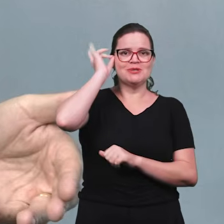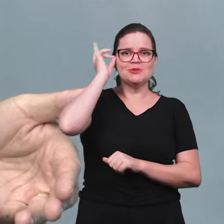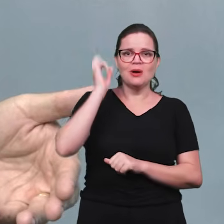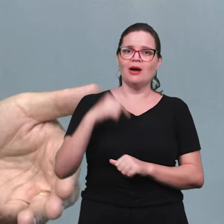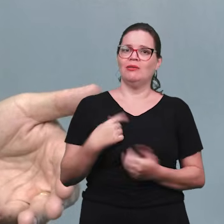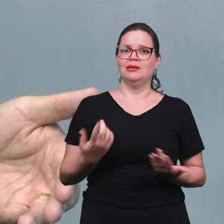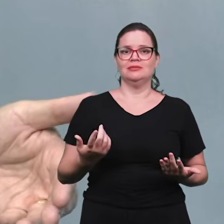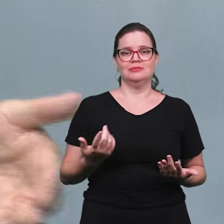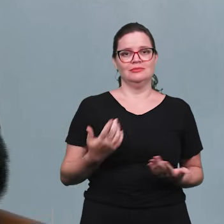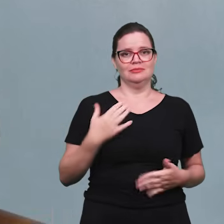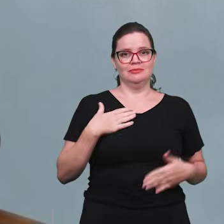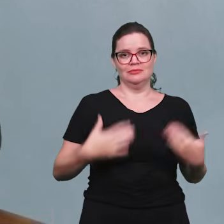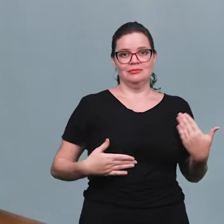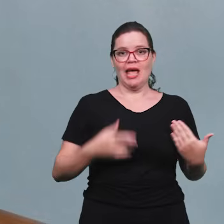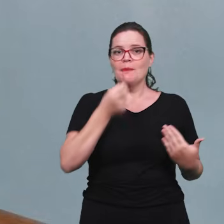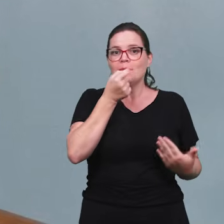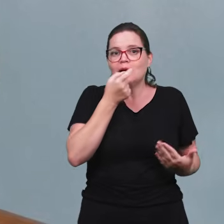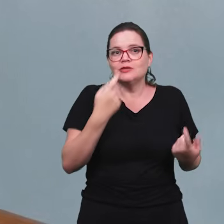espiritual,